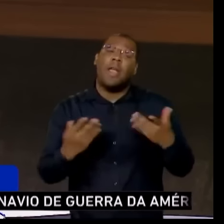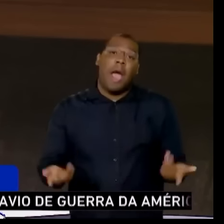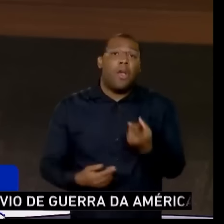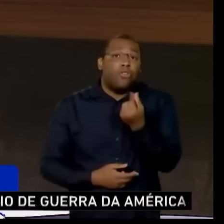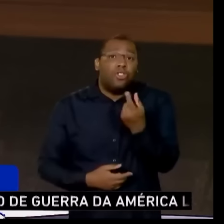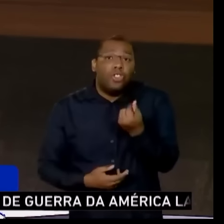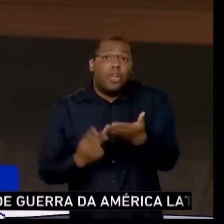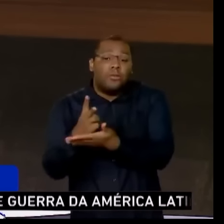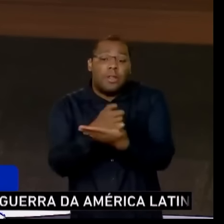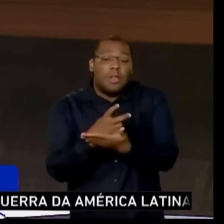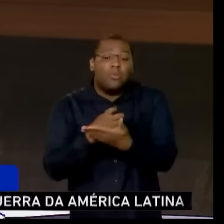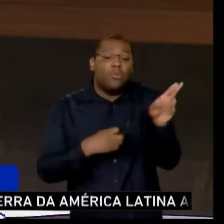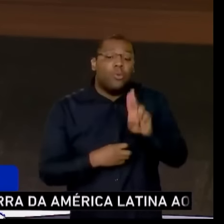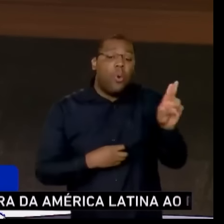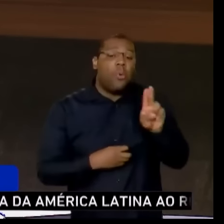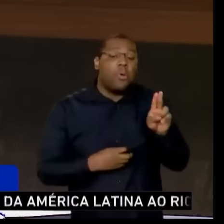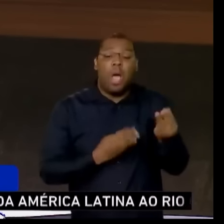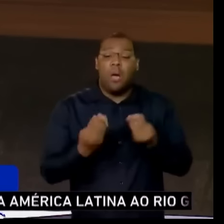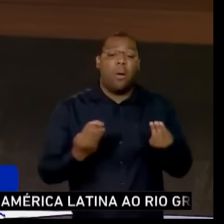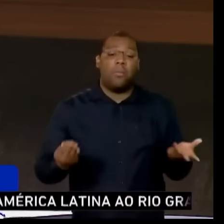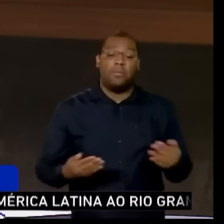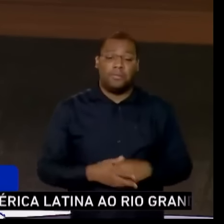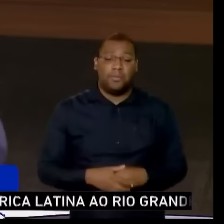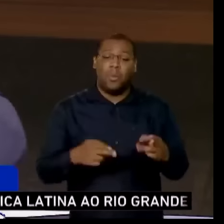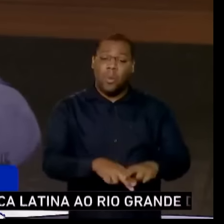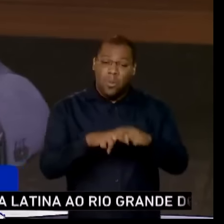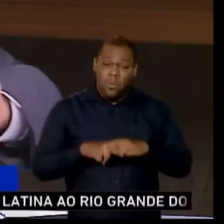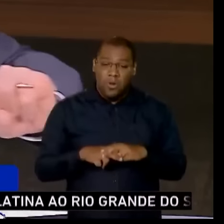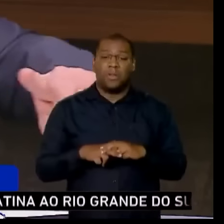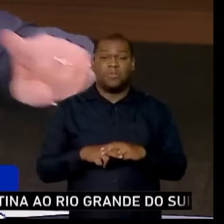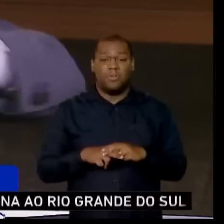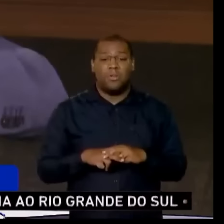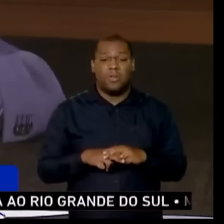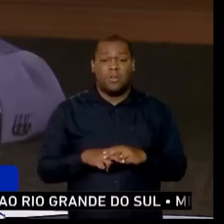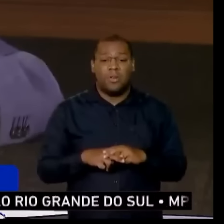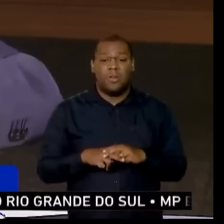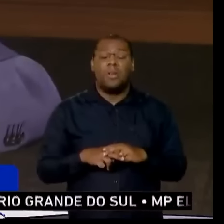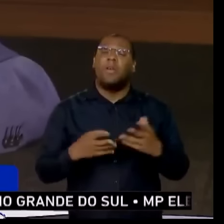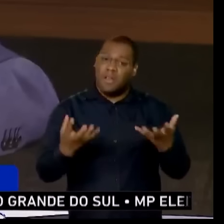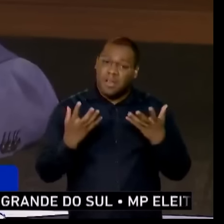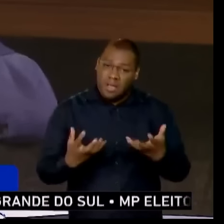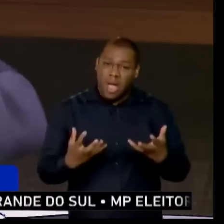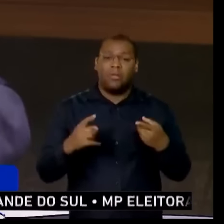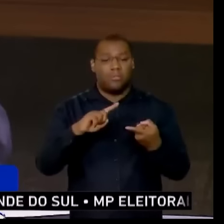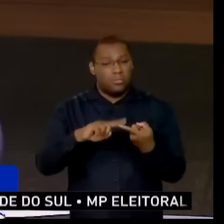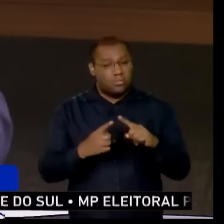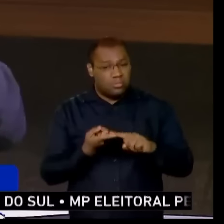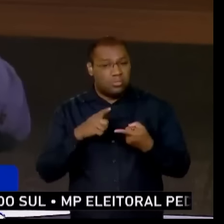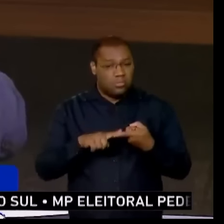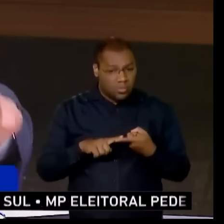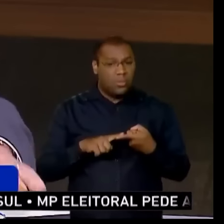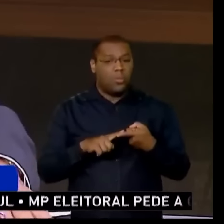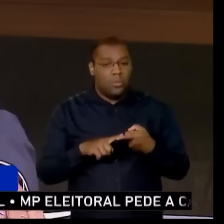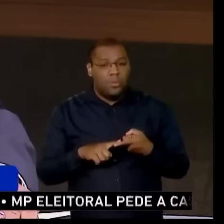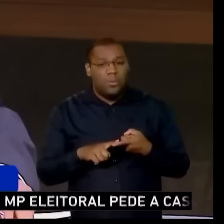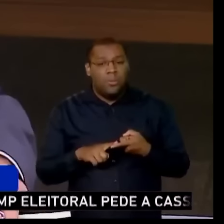tributo. Então é por isso que nós não queremos deixar de negociar. É importante lembrar